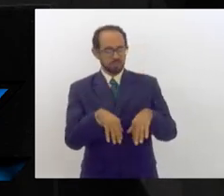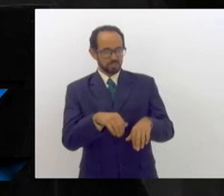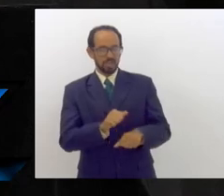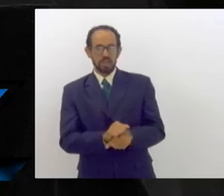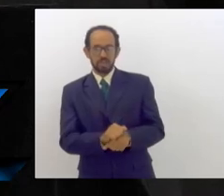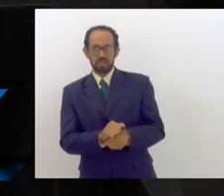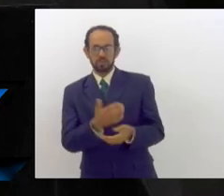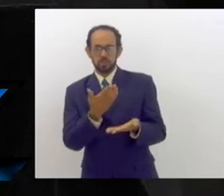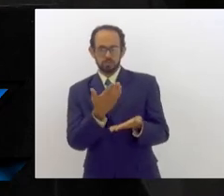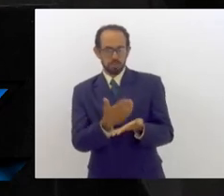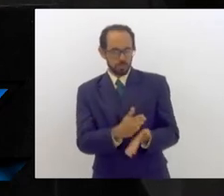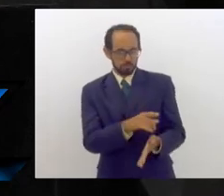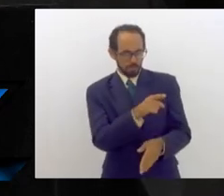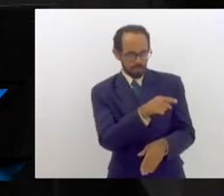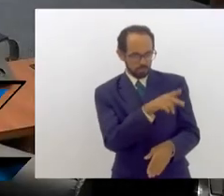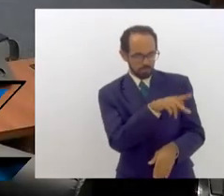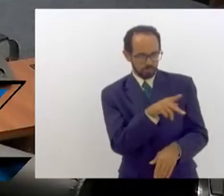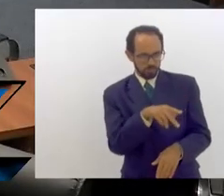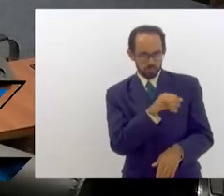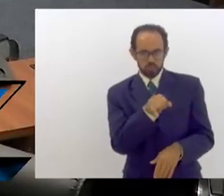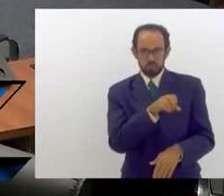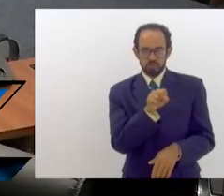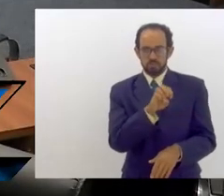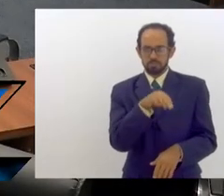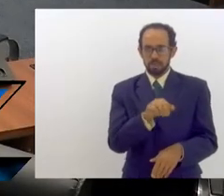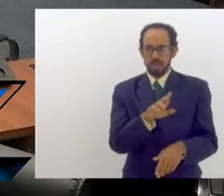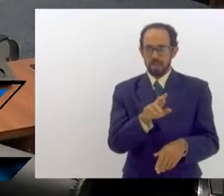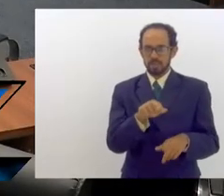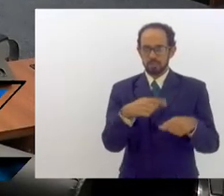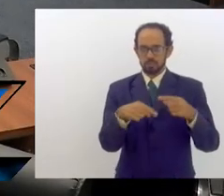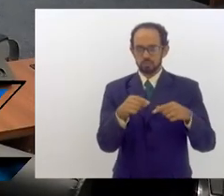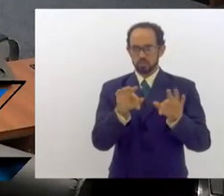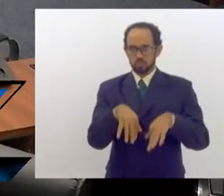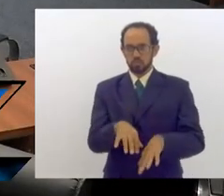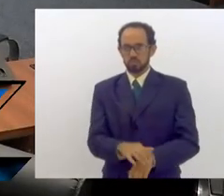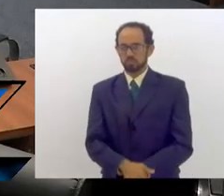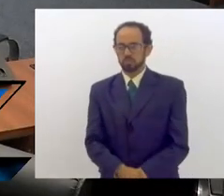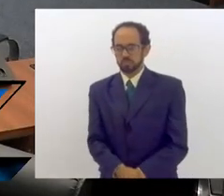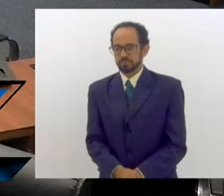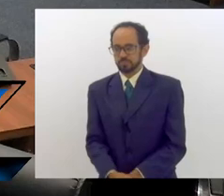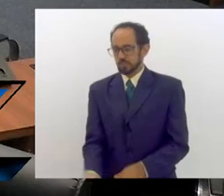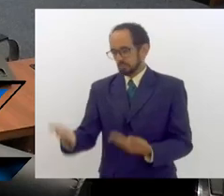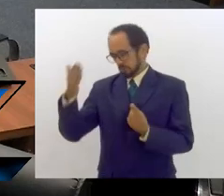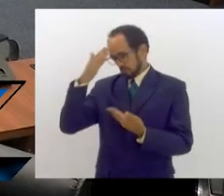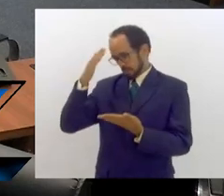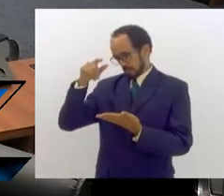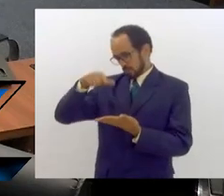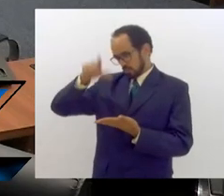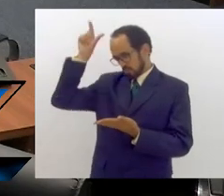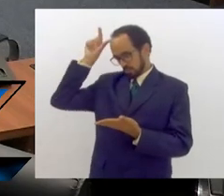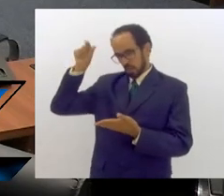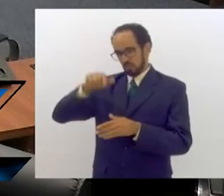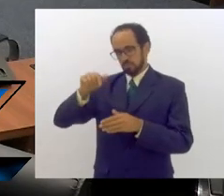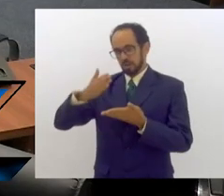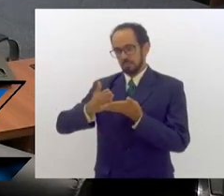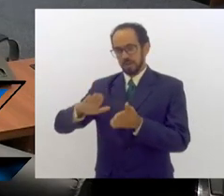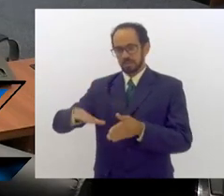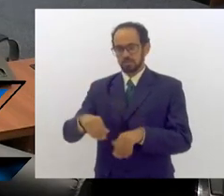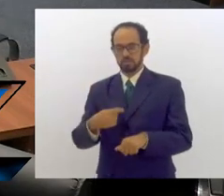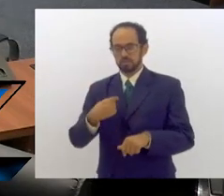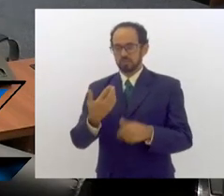para o senhor José Maia e concluiu senhora Presidente Obrigado Deputado Luis Paulo pela parte a discussão